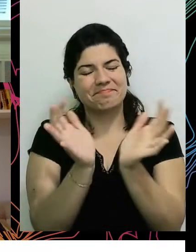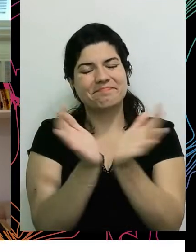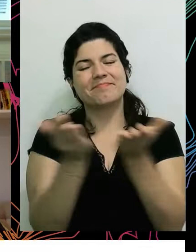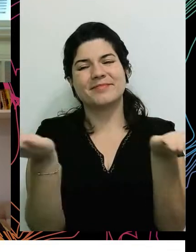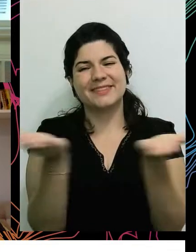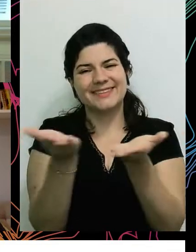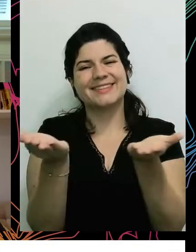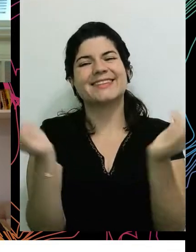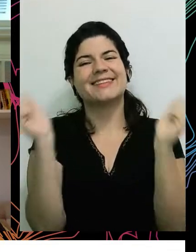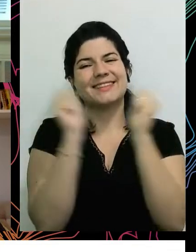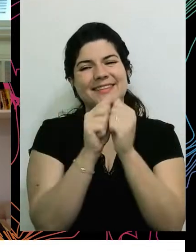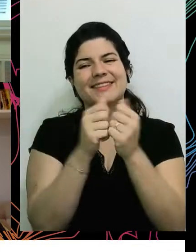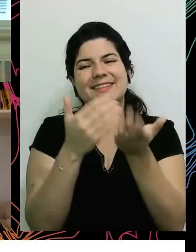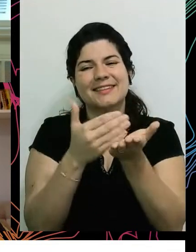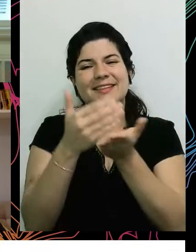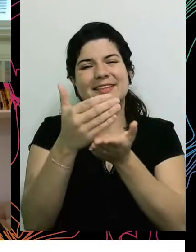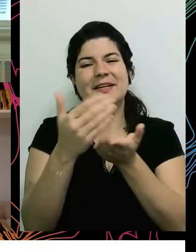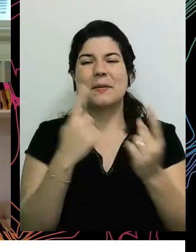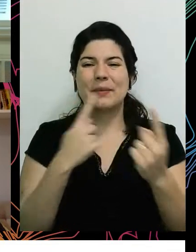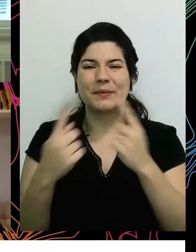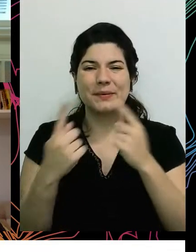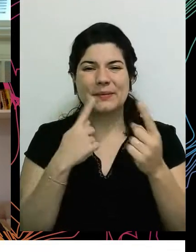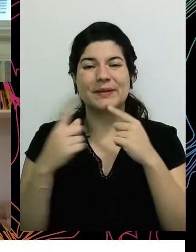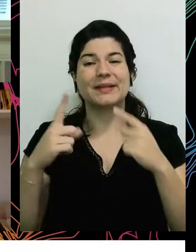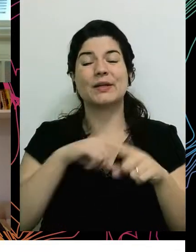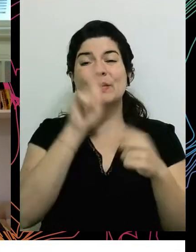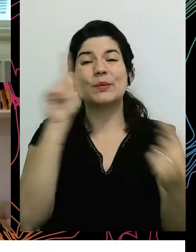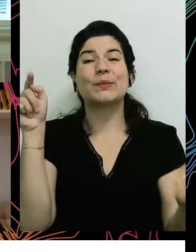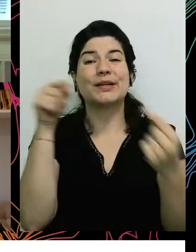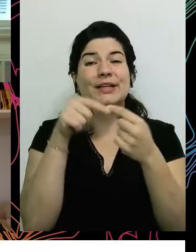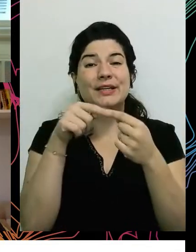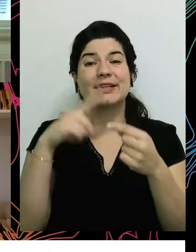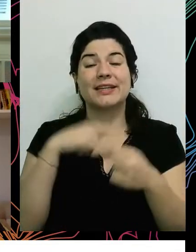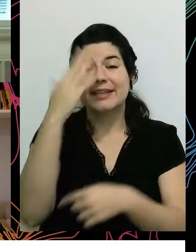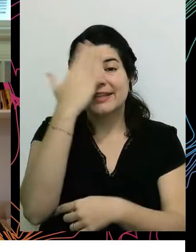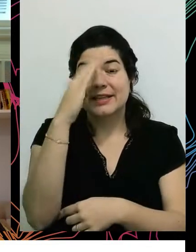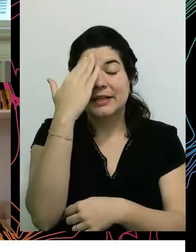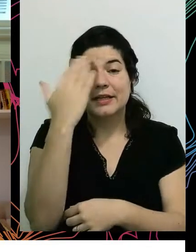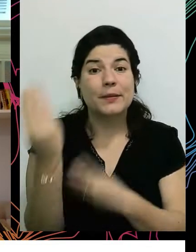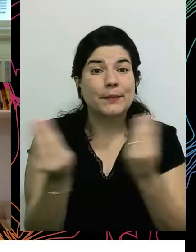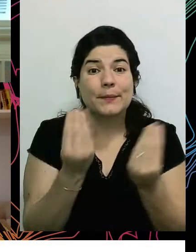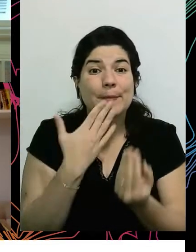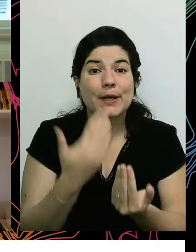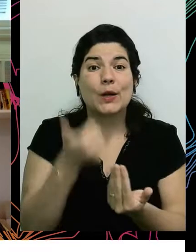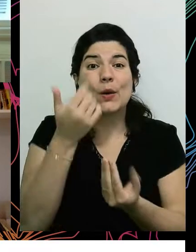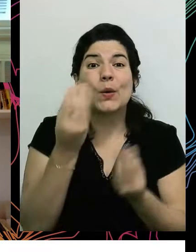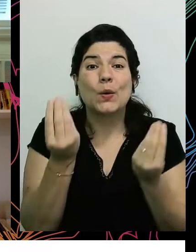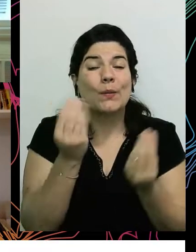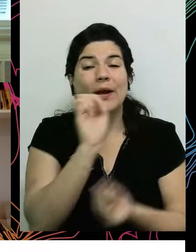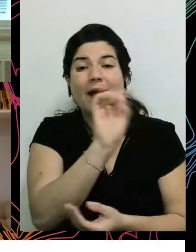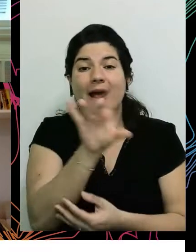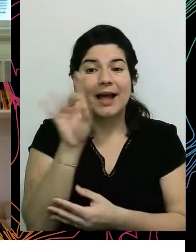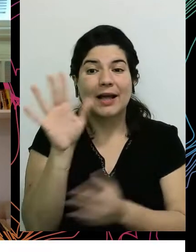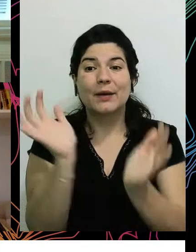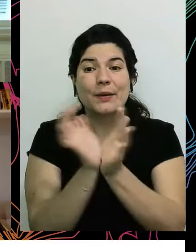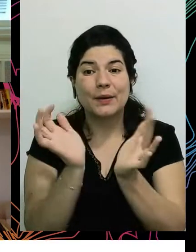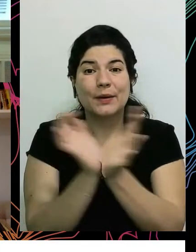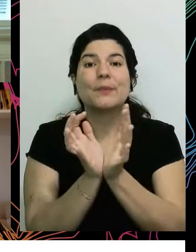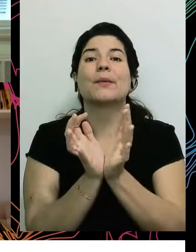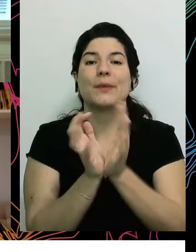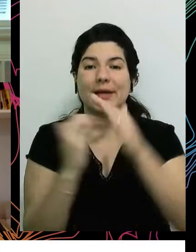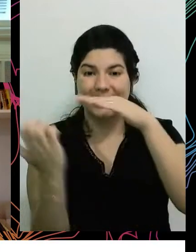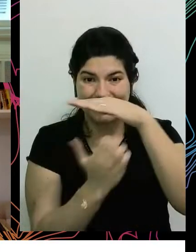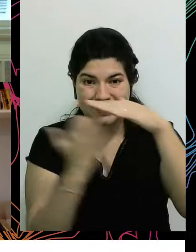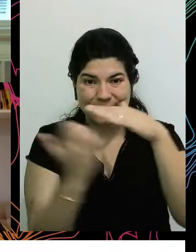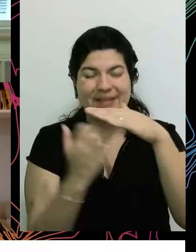a gente inicia o nosso diálogo, que tem como objetivo entender um pouco melhor como cada organização, empresa que estão